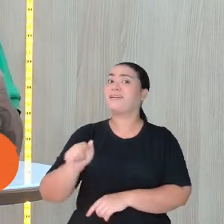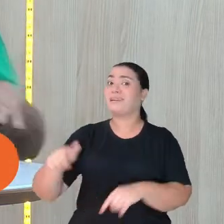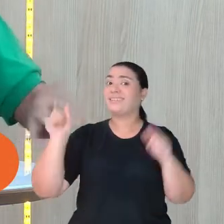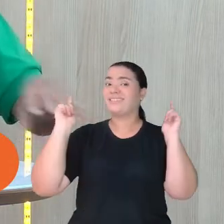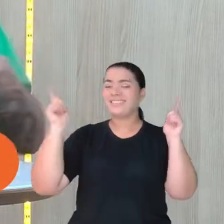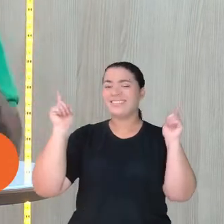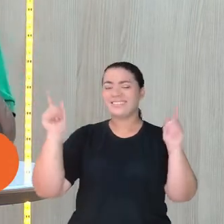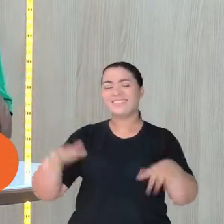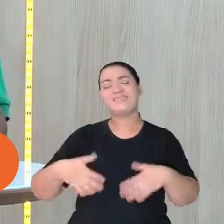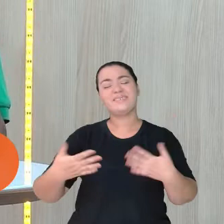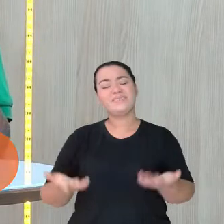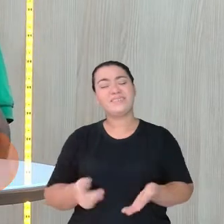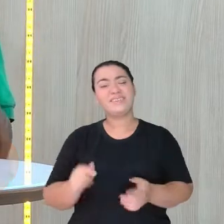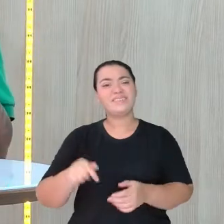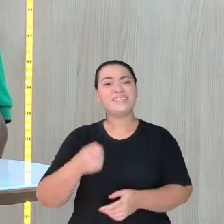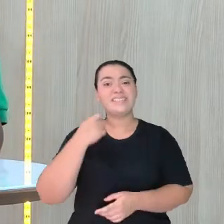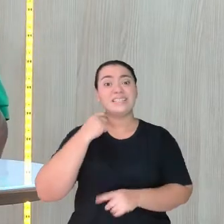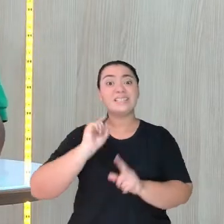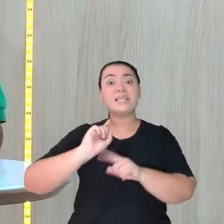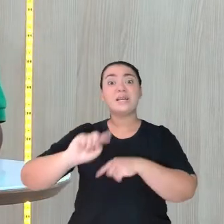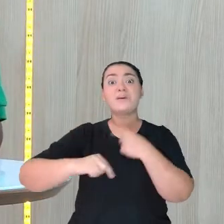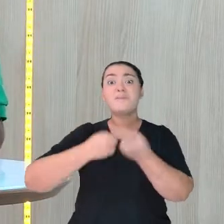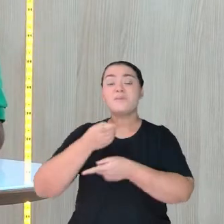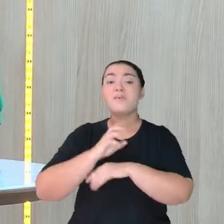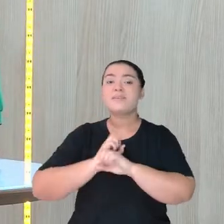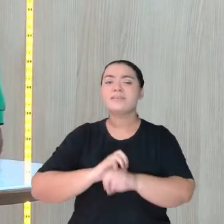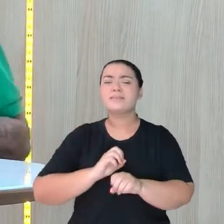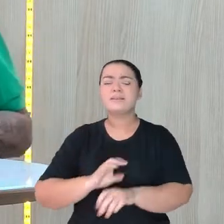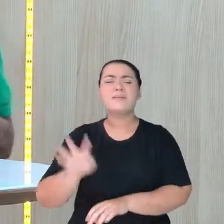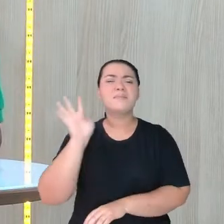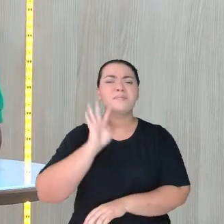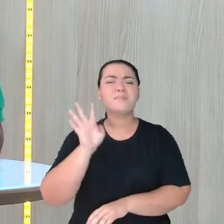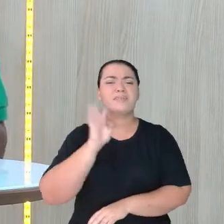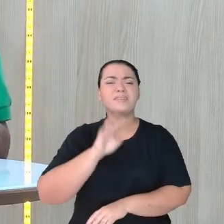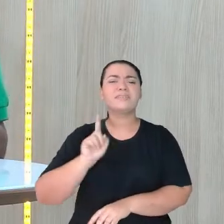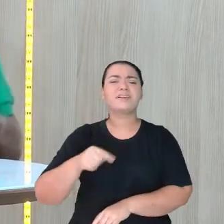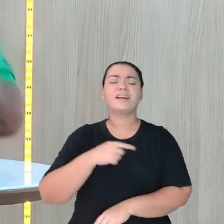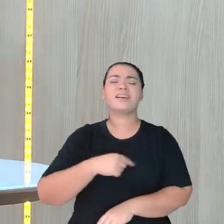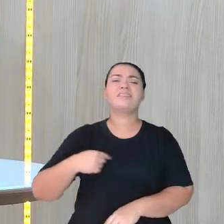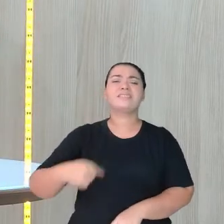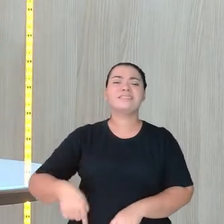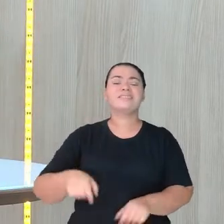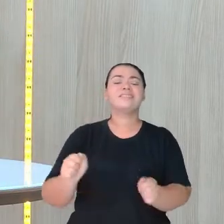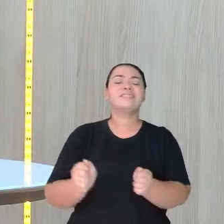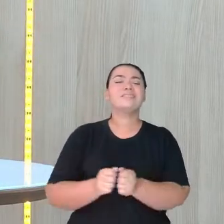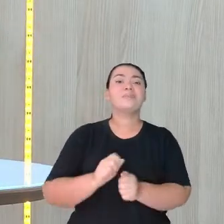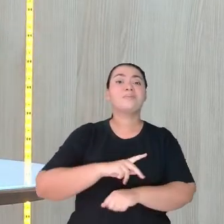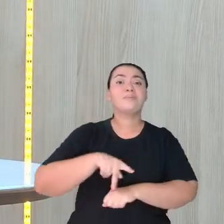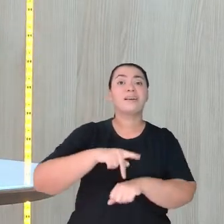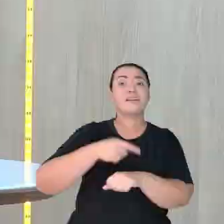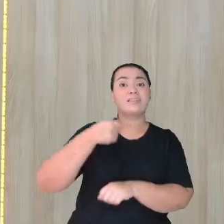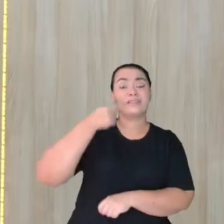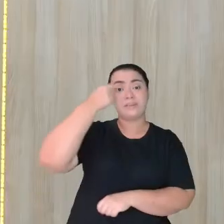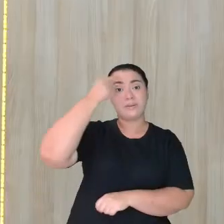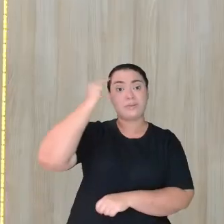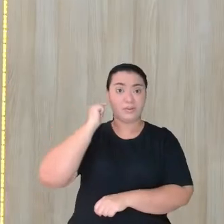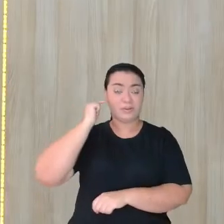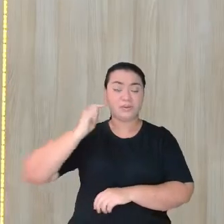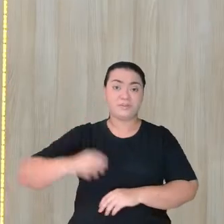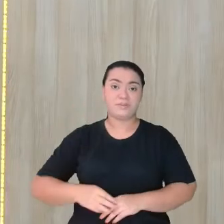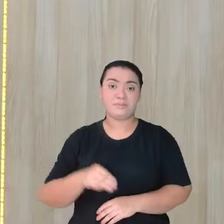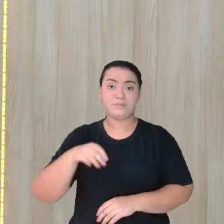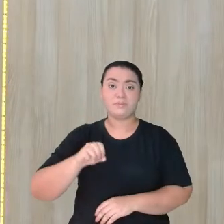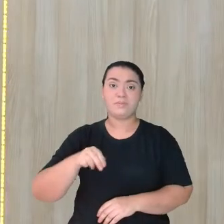Sextou. Mas vamos sextar depois de ver essa aula massa sobre a China e a Mongólia. Vocês vão gostar. Ok?